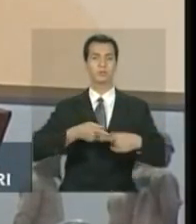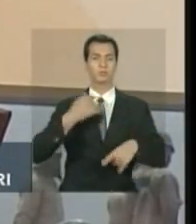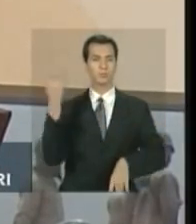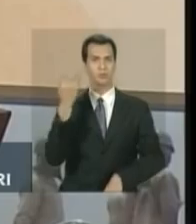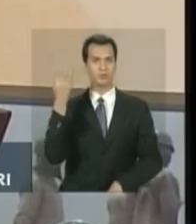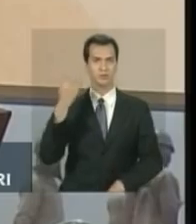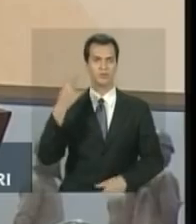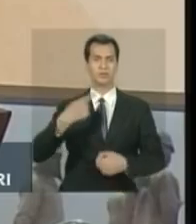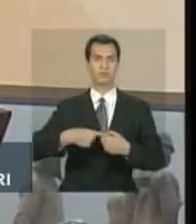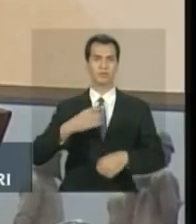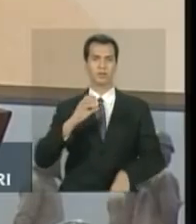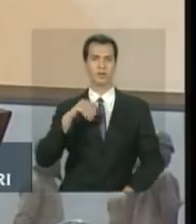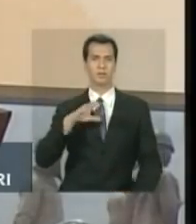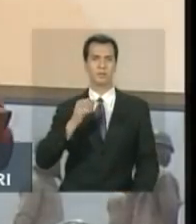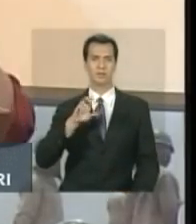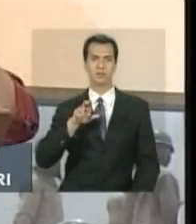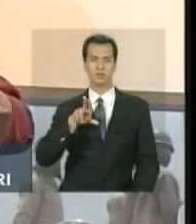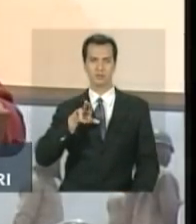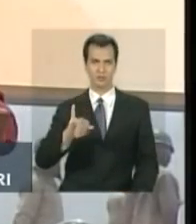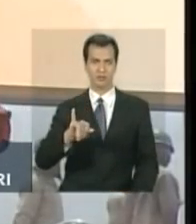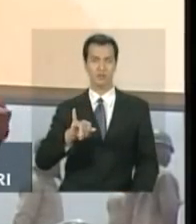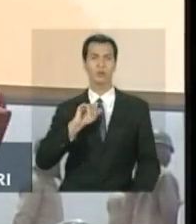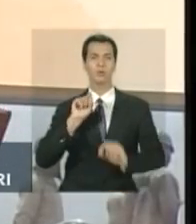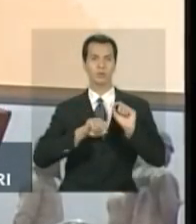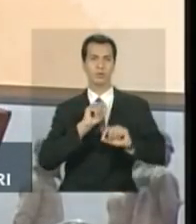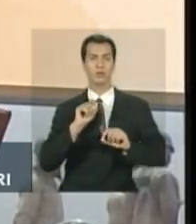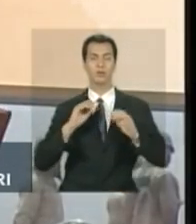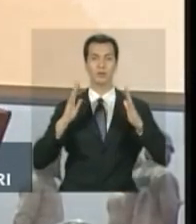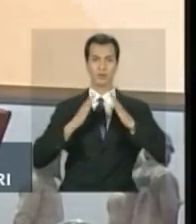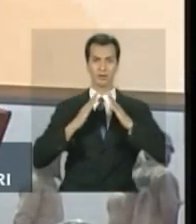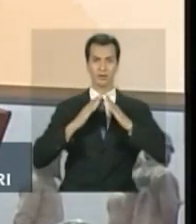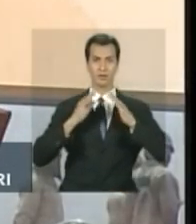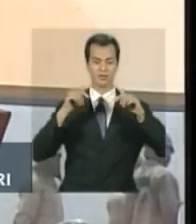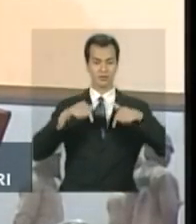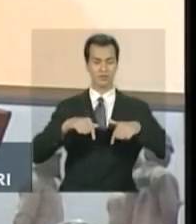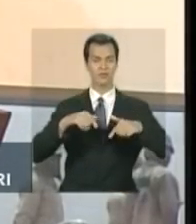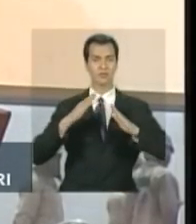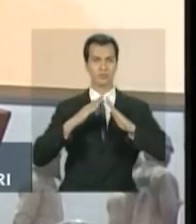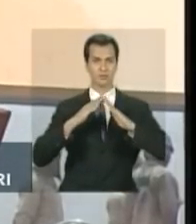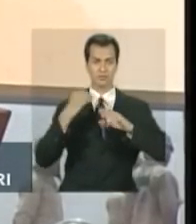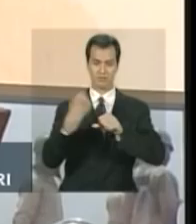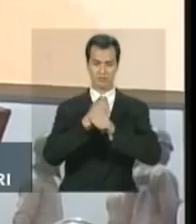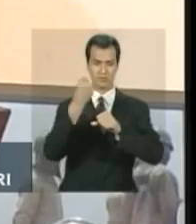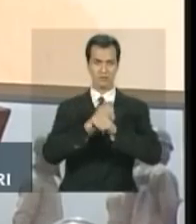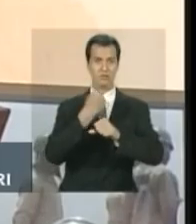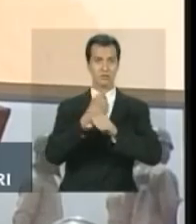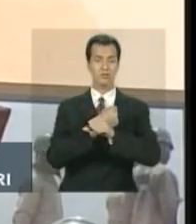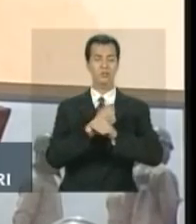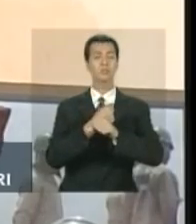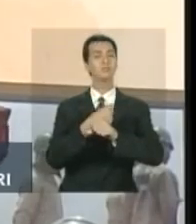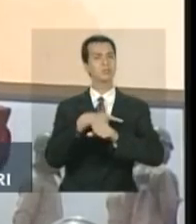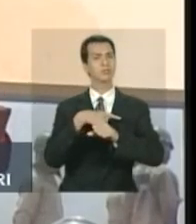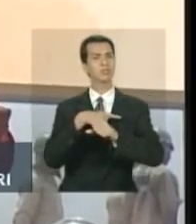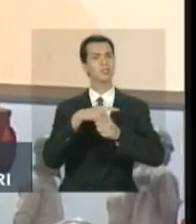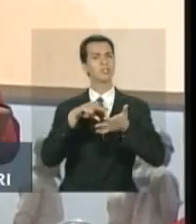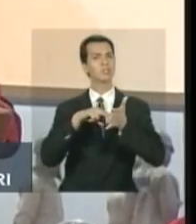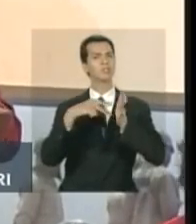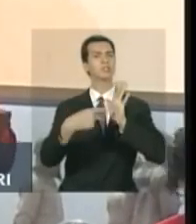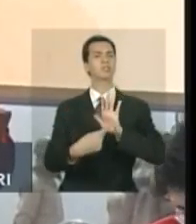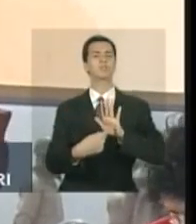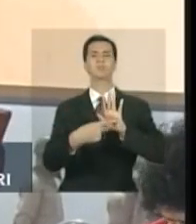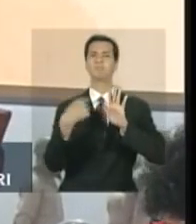Camaçari, a casa, ela tem um símbolo fundamental, que é a garantia